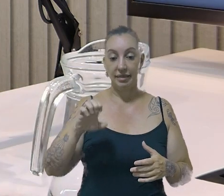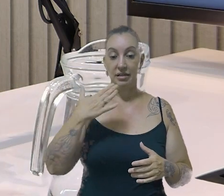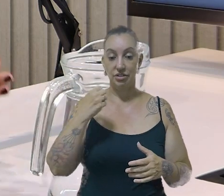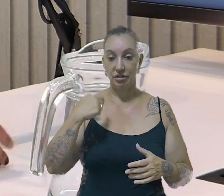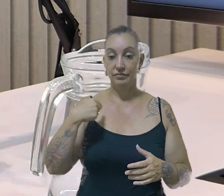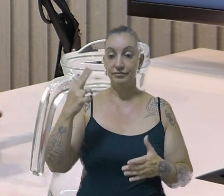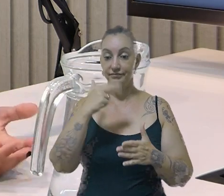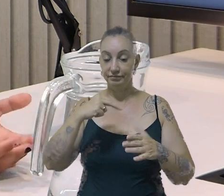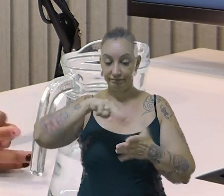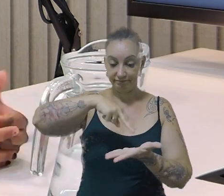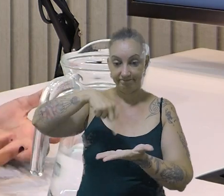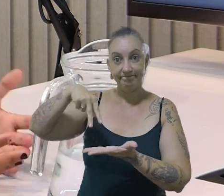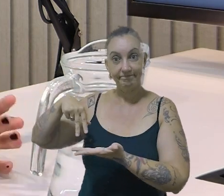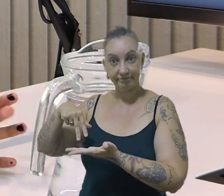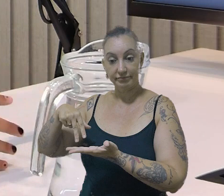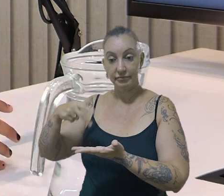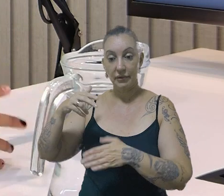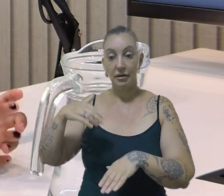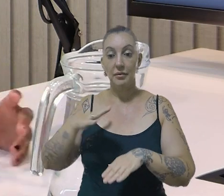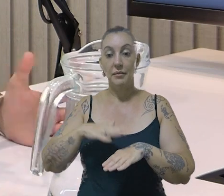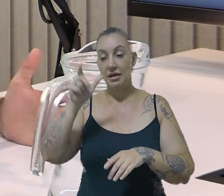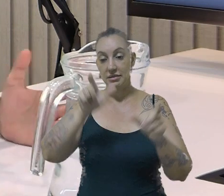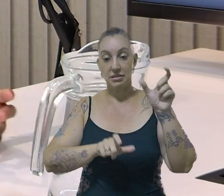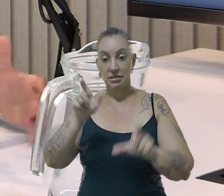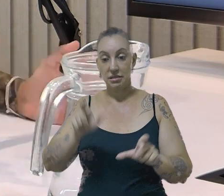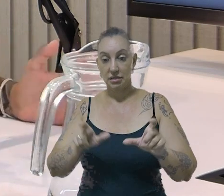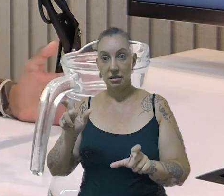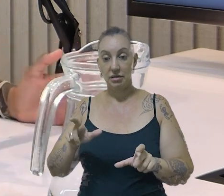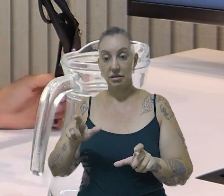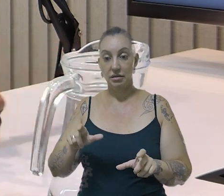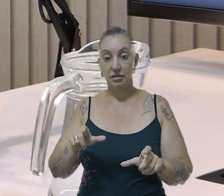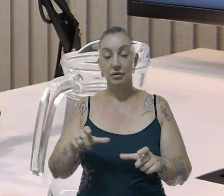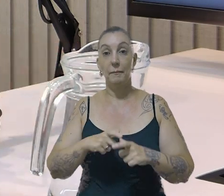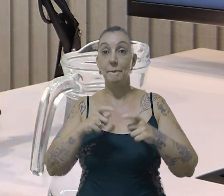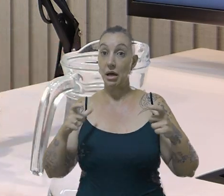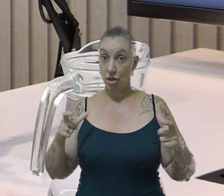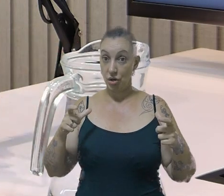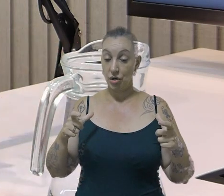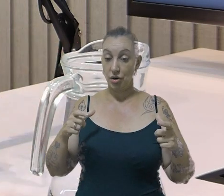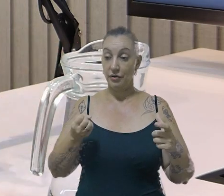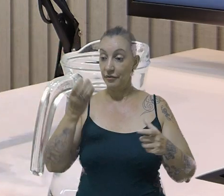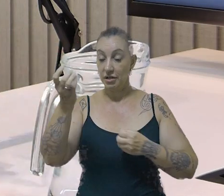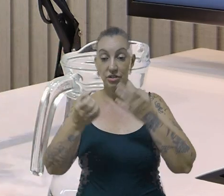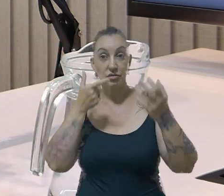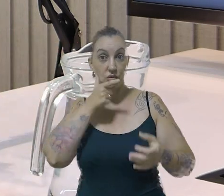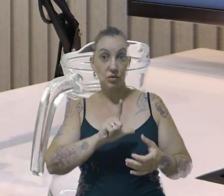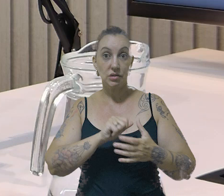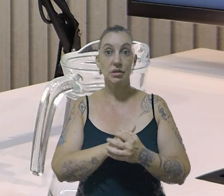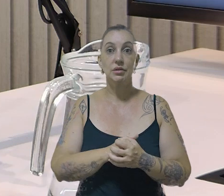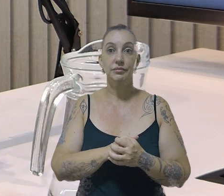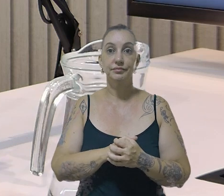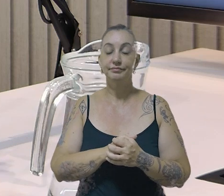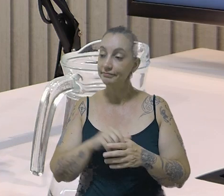redesenhar a coreografia para mais corpos assim então a gente fez um B numa versão maior para poder viajar para fora e